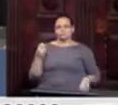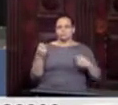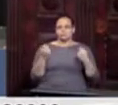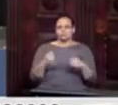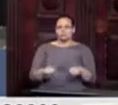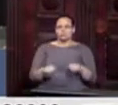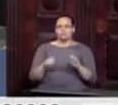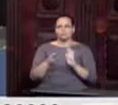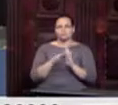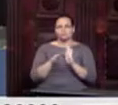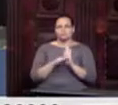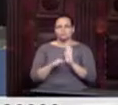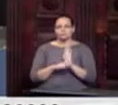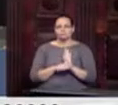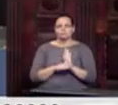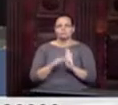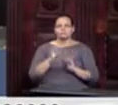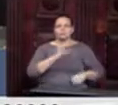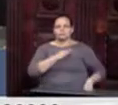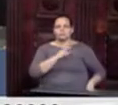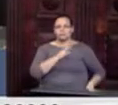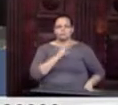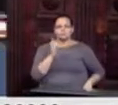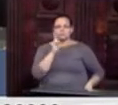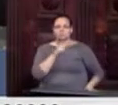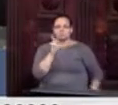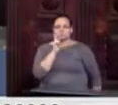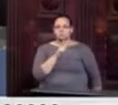possibilitar medidas de recuperação fiscal do Estado.